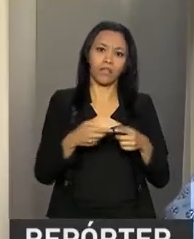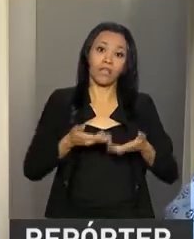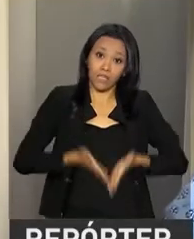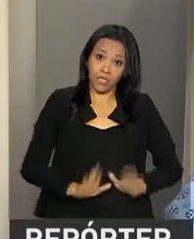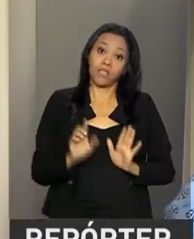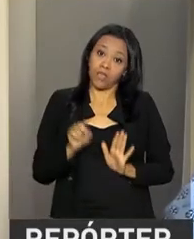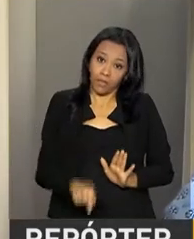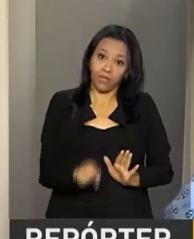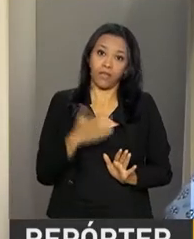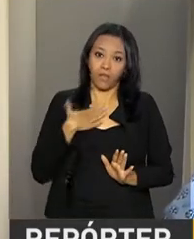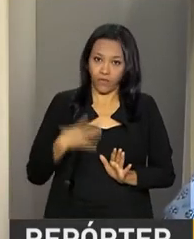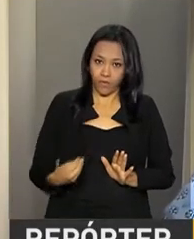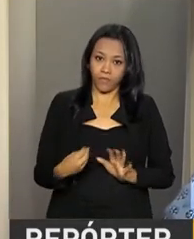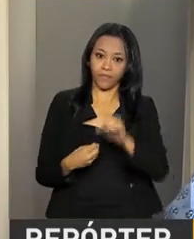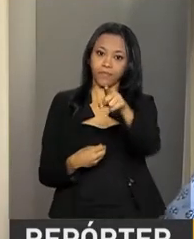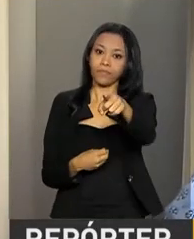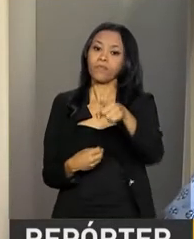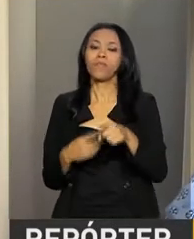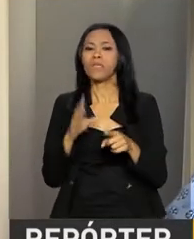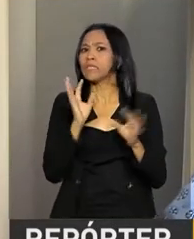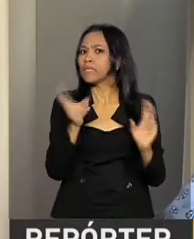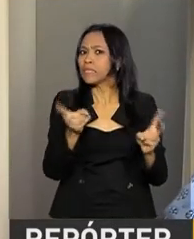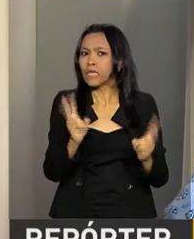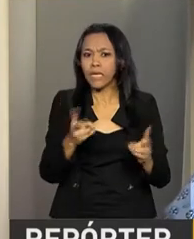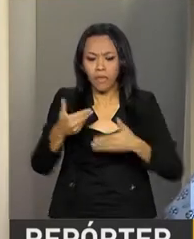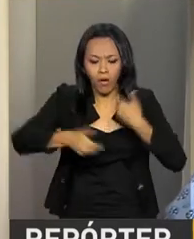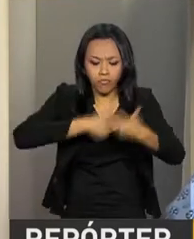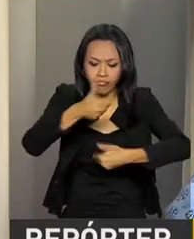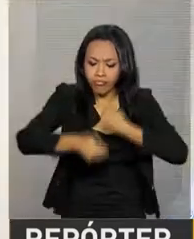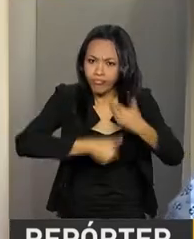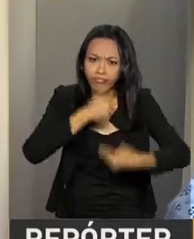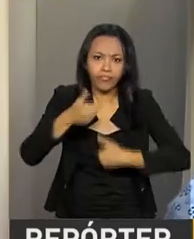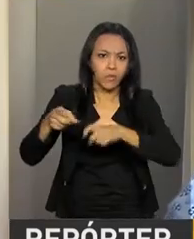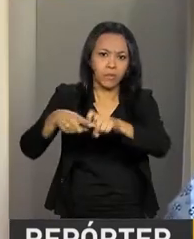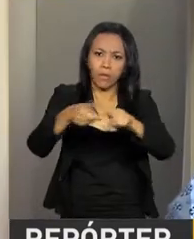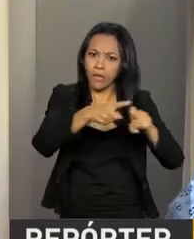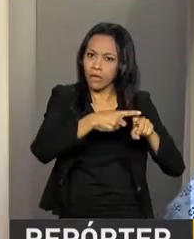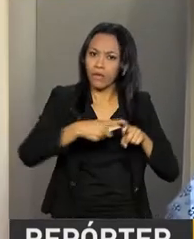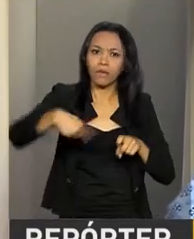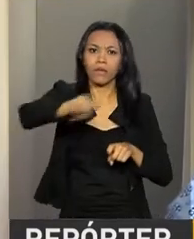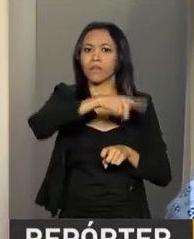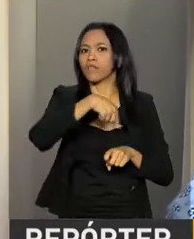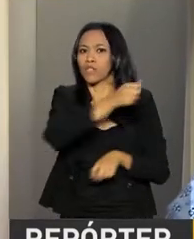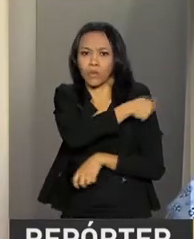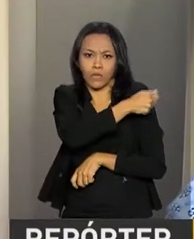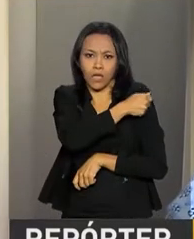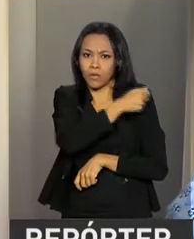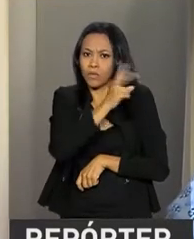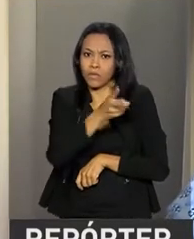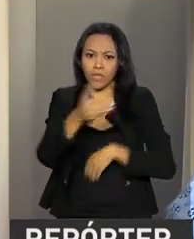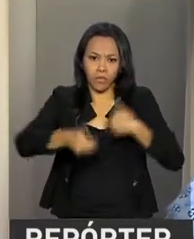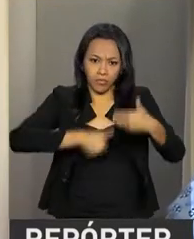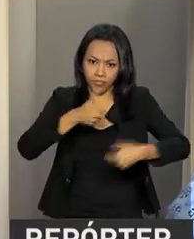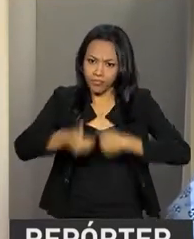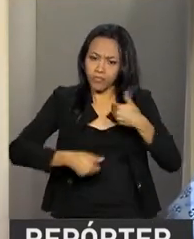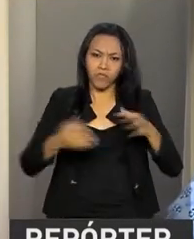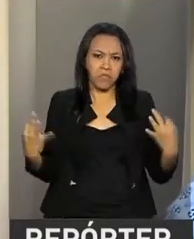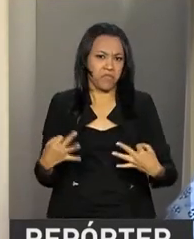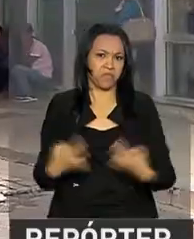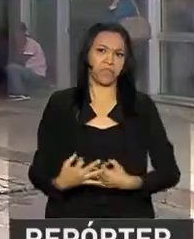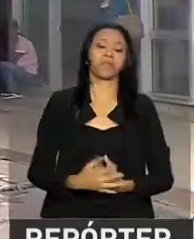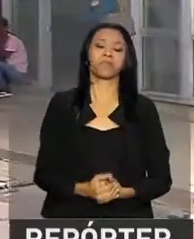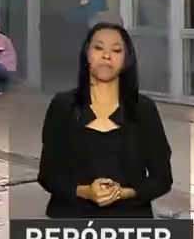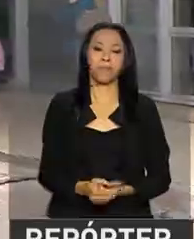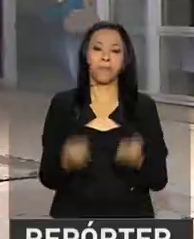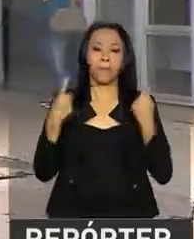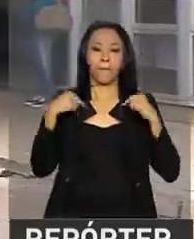super atenciosos, do momento até ganhar. Tanto dos profissionais quanto dos alunos. O atendimento foi perfeito.